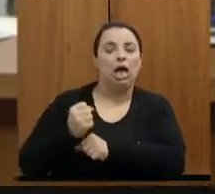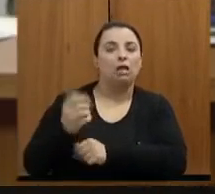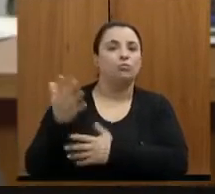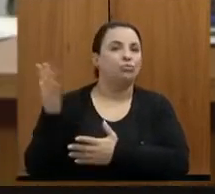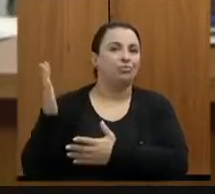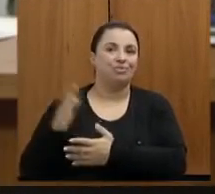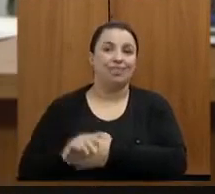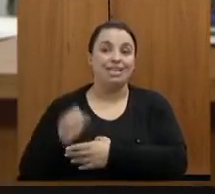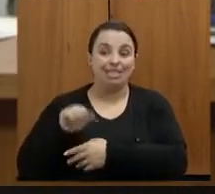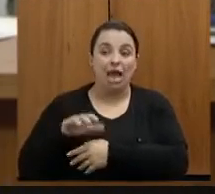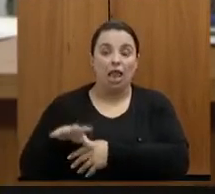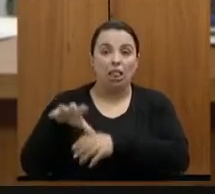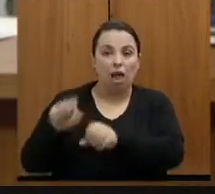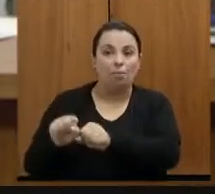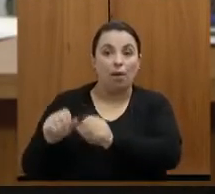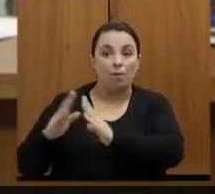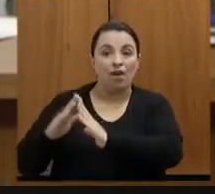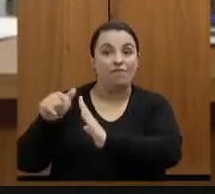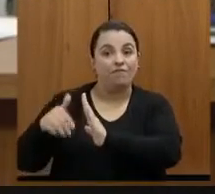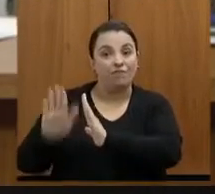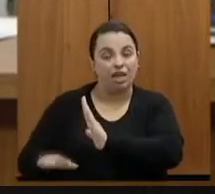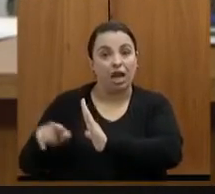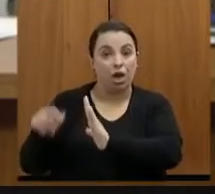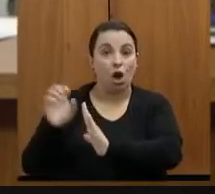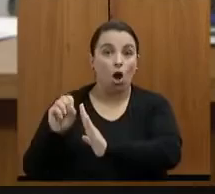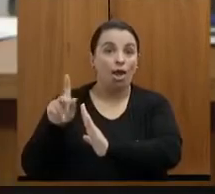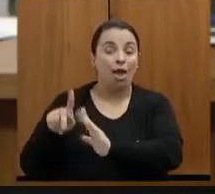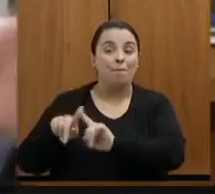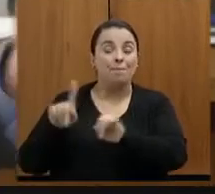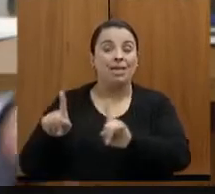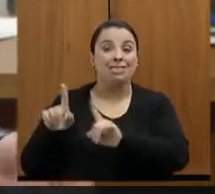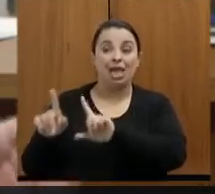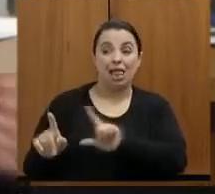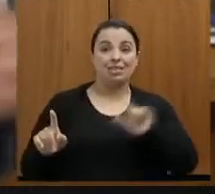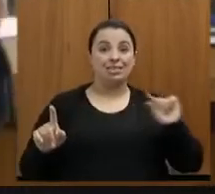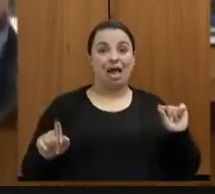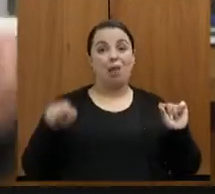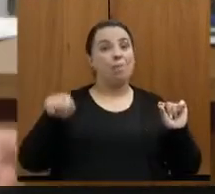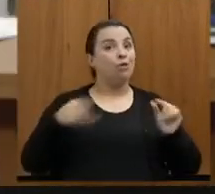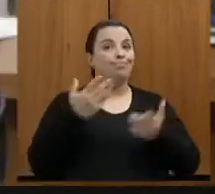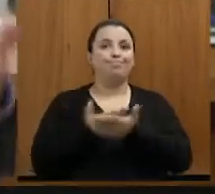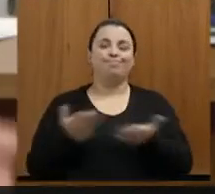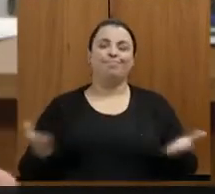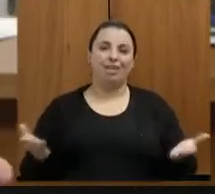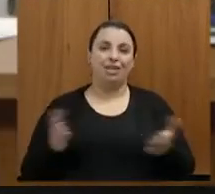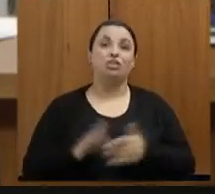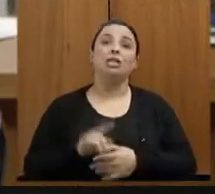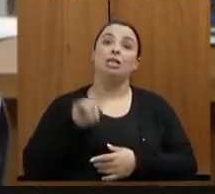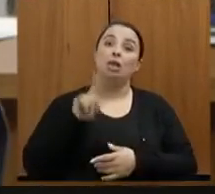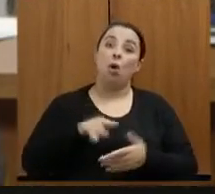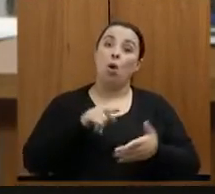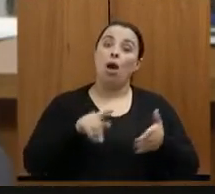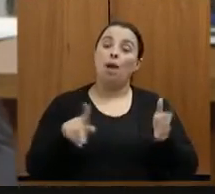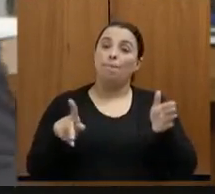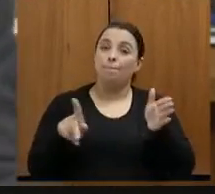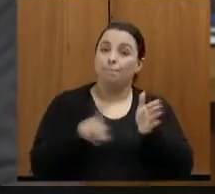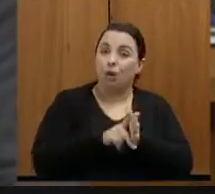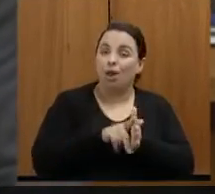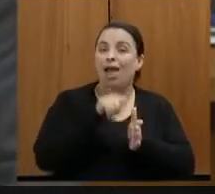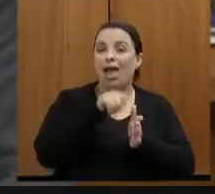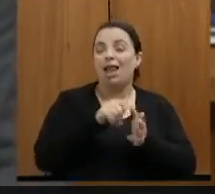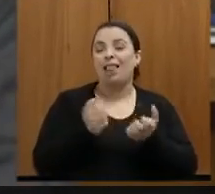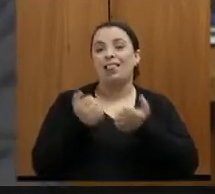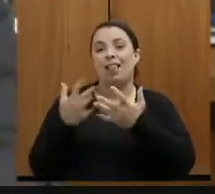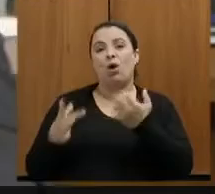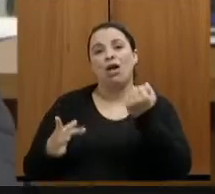segurando a caneta com a mão. E a propriedade, ela dá-se a garantia, é o que a gente chama de segurança jurídica para quem é proprietário de